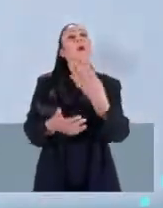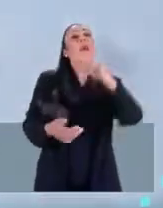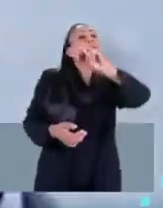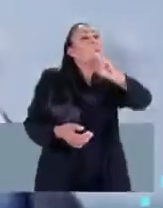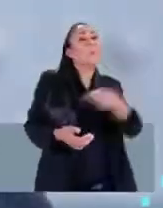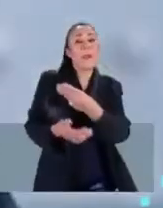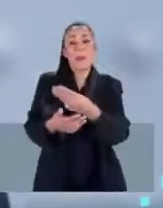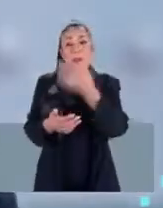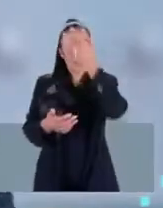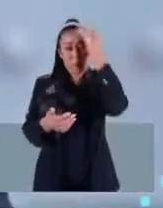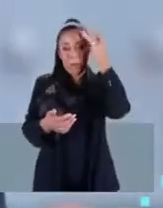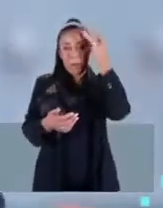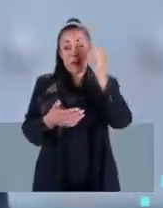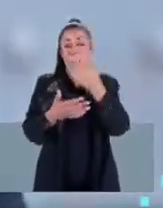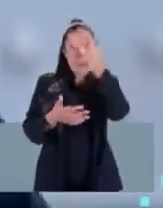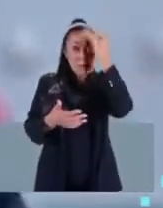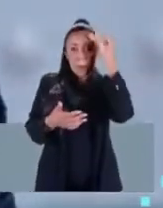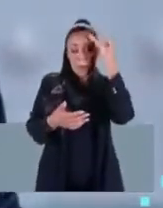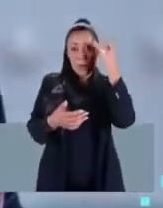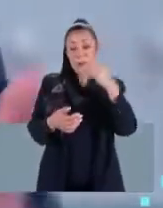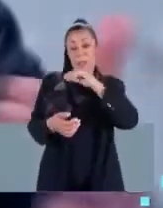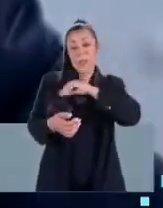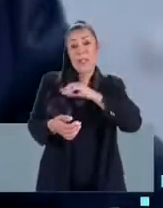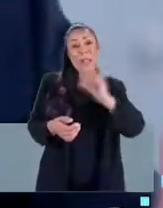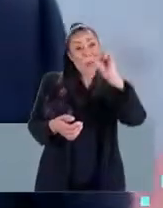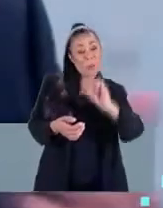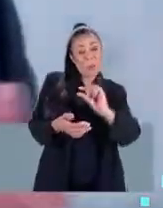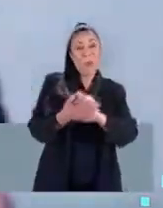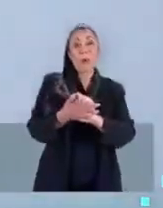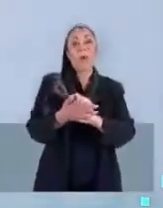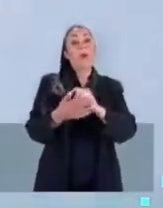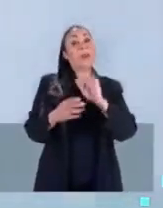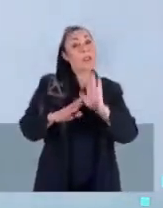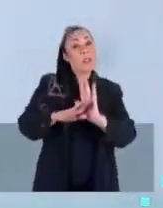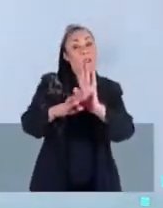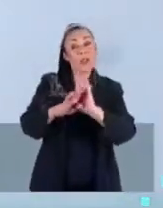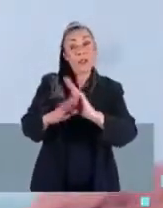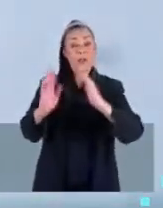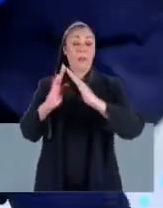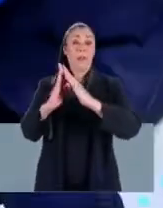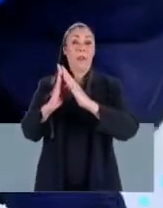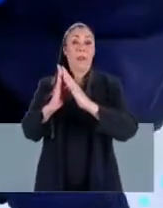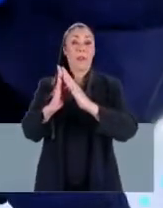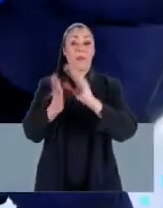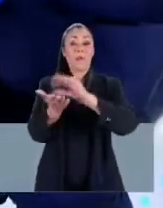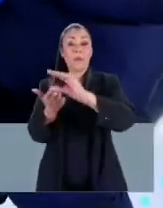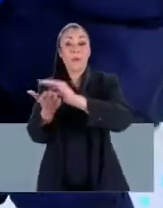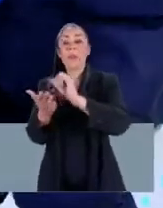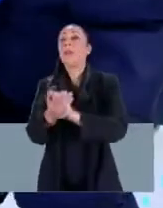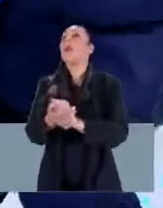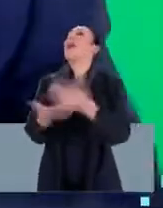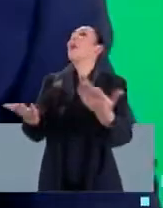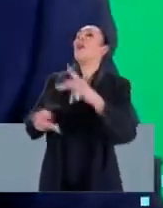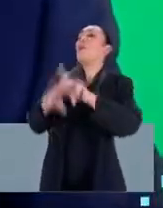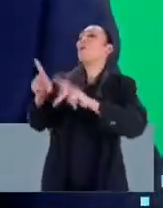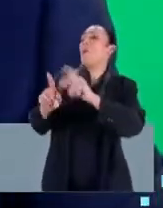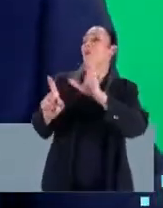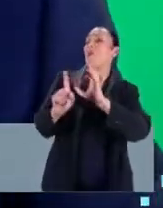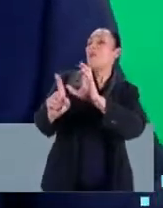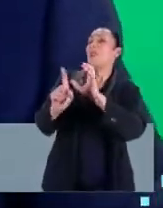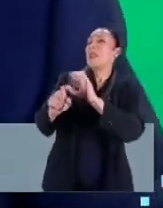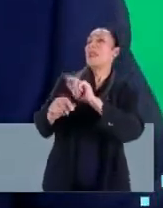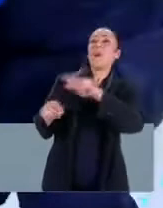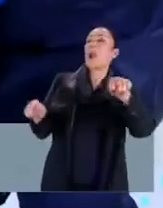de casas e para as pessoas que ganhavam muito pouco, a gente subsidiava as casas. Como é que você vai fazer com esse povo que está fazendo pressão